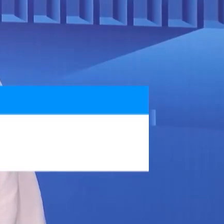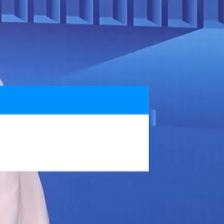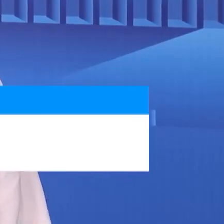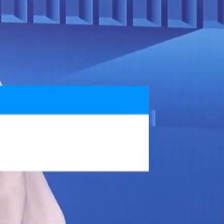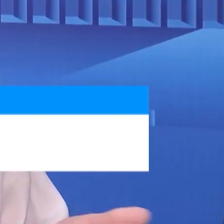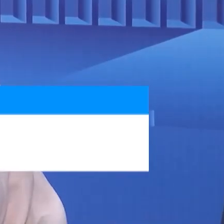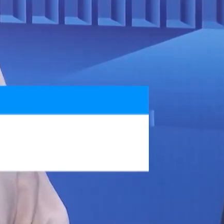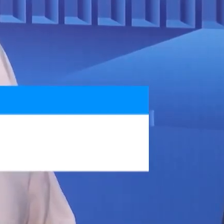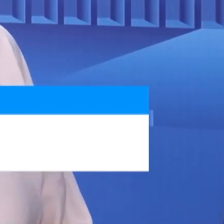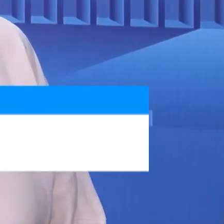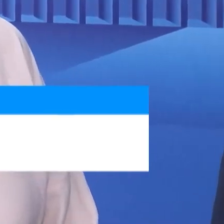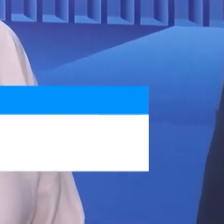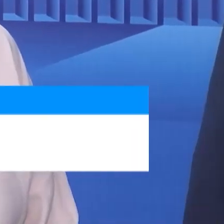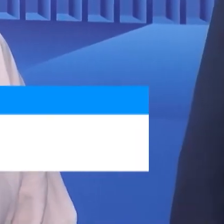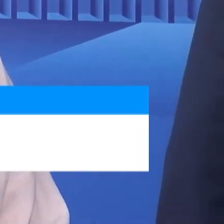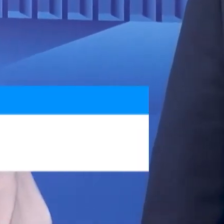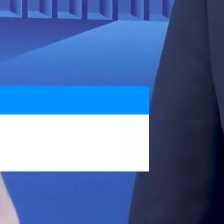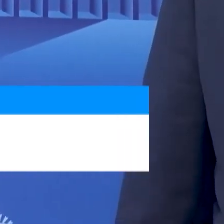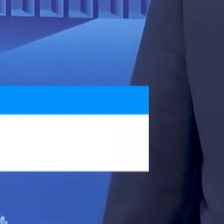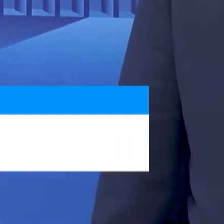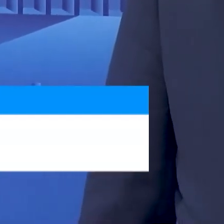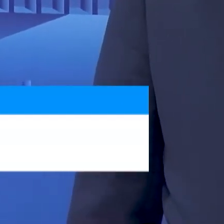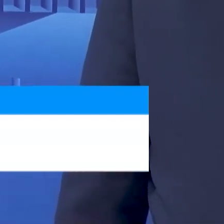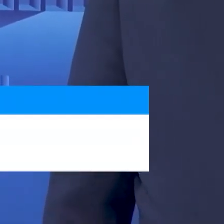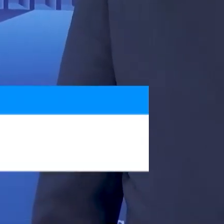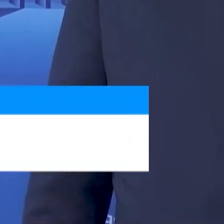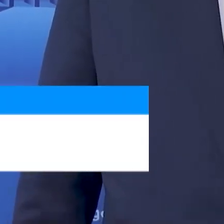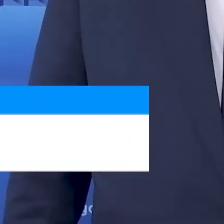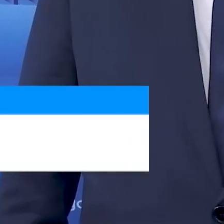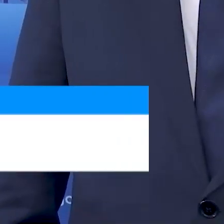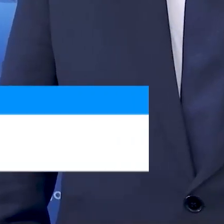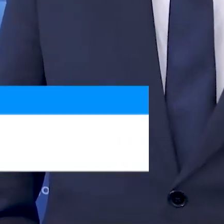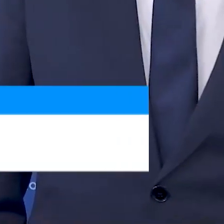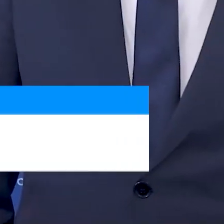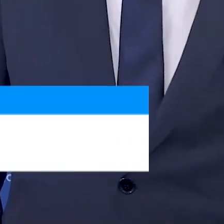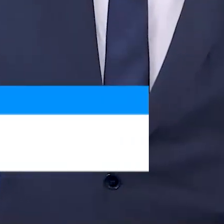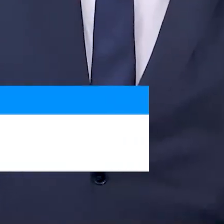Sul. Vou falar agora com ele, que ele teve uma reunião com representante do